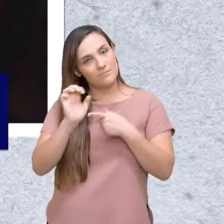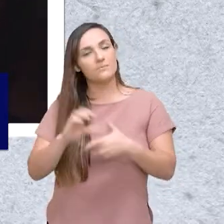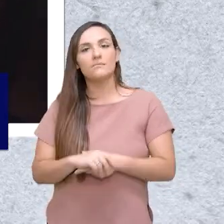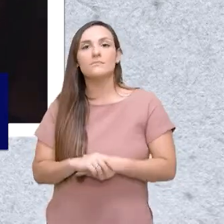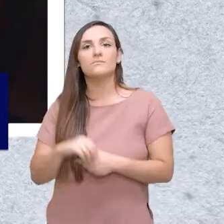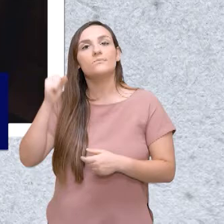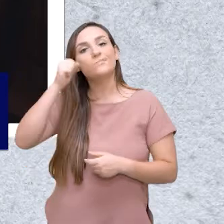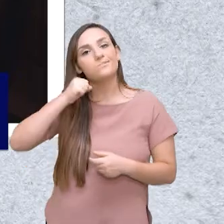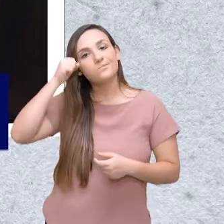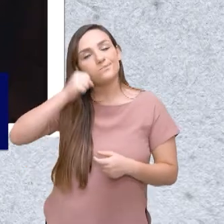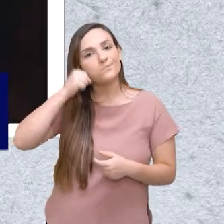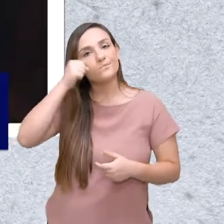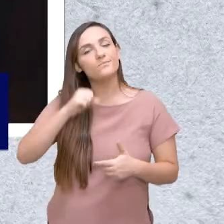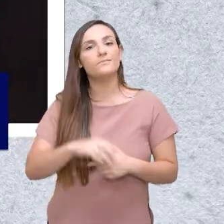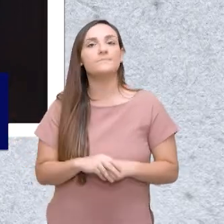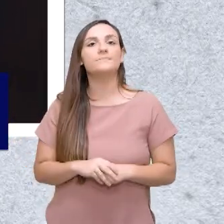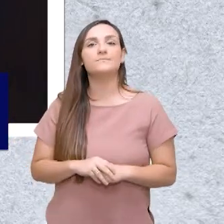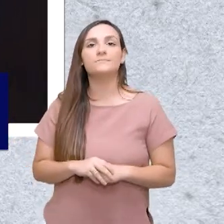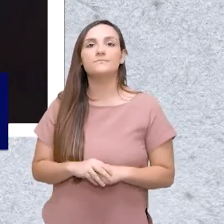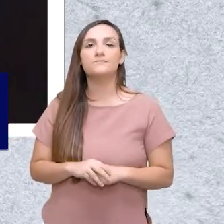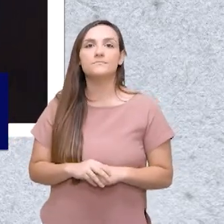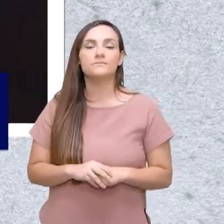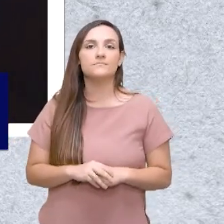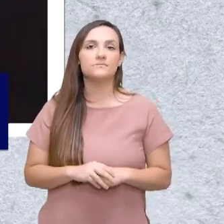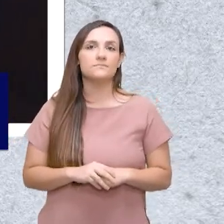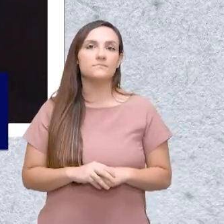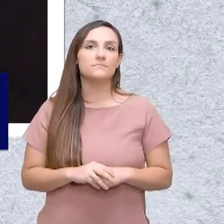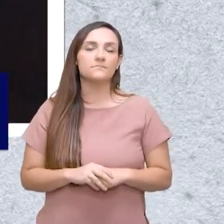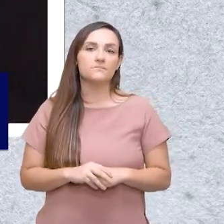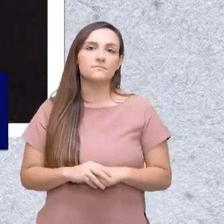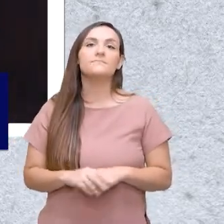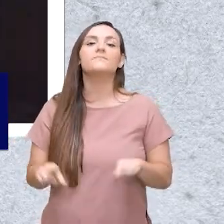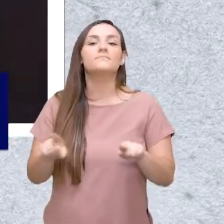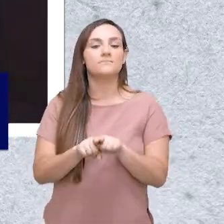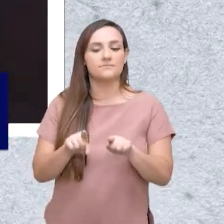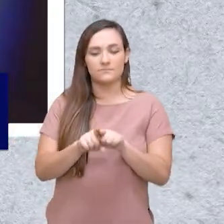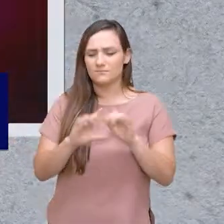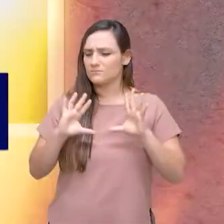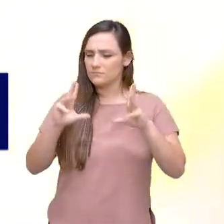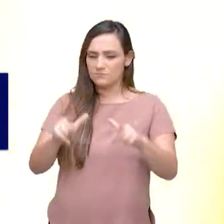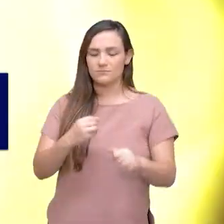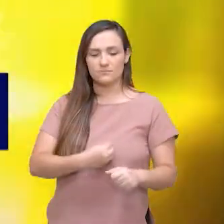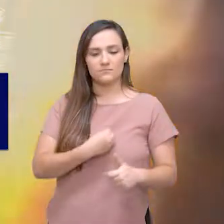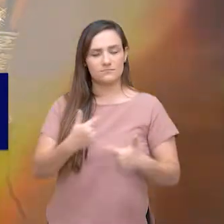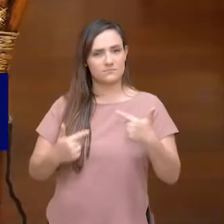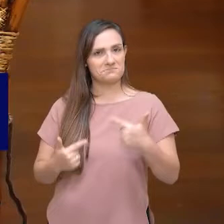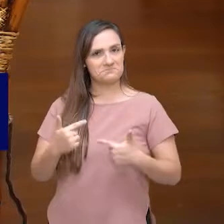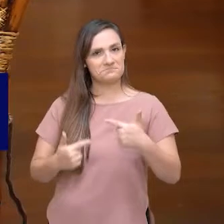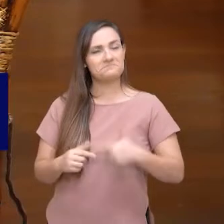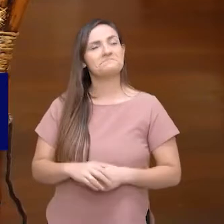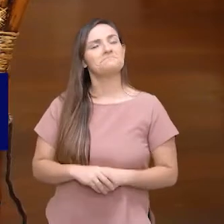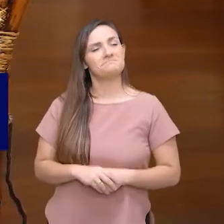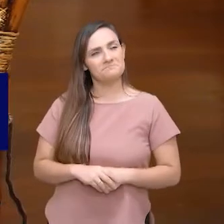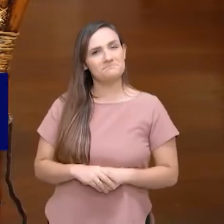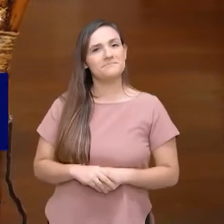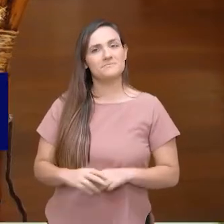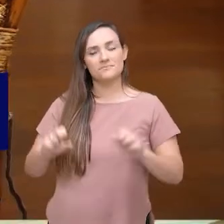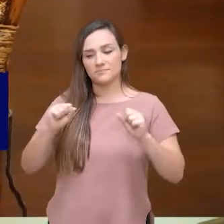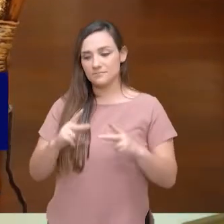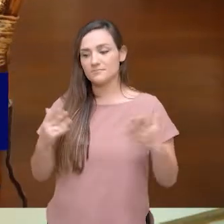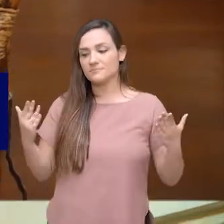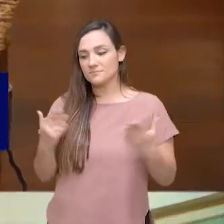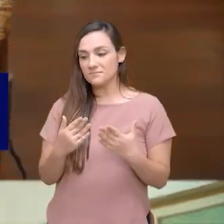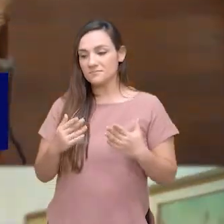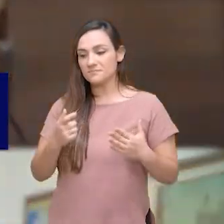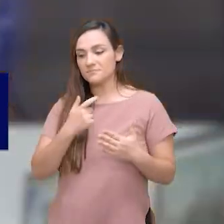senador e político. Ótimo. Então, para a gente fechar mesmo, aqui é um